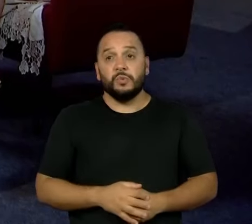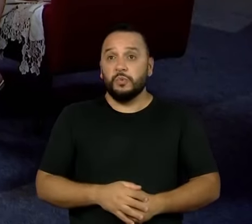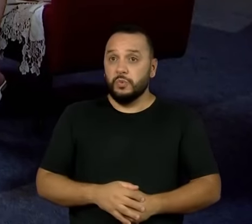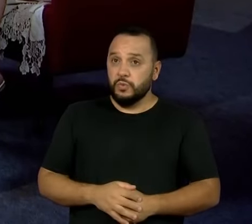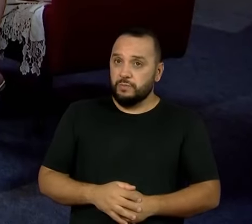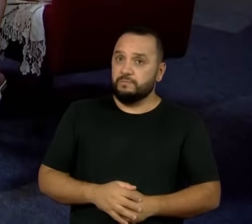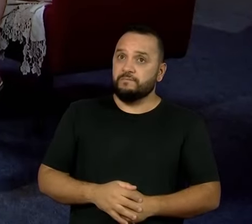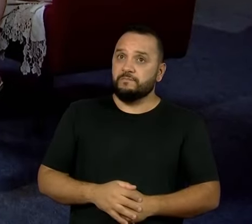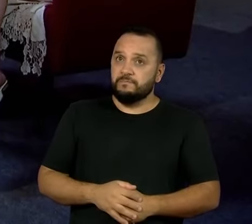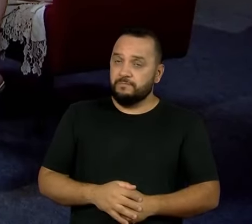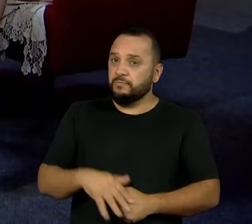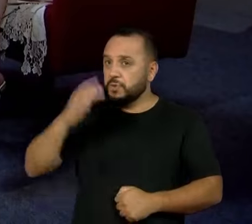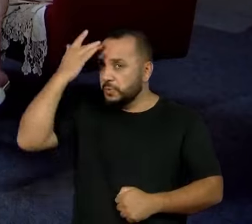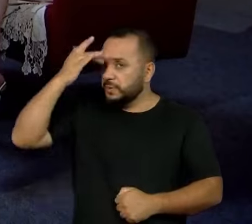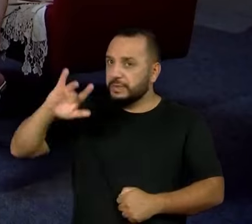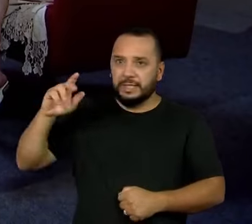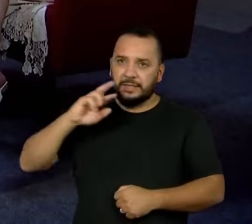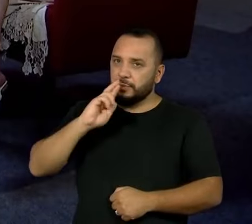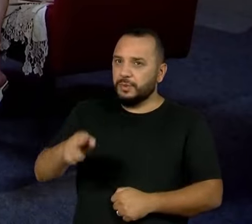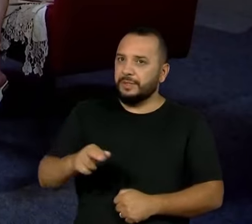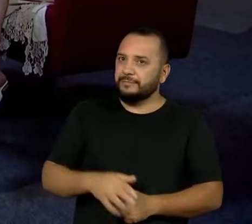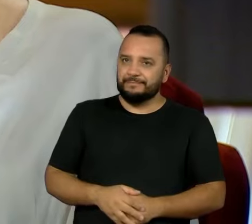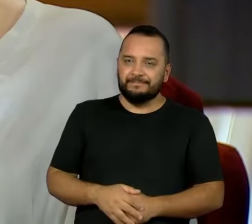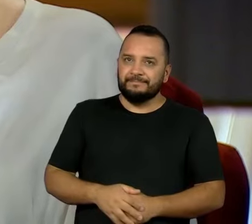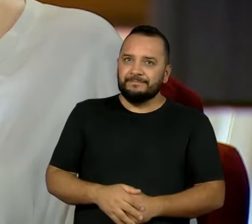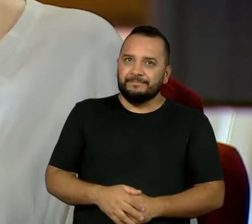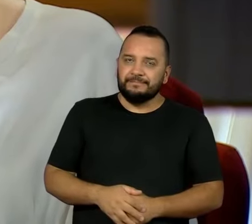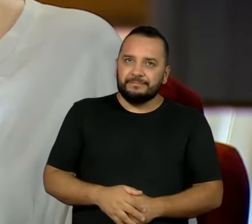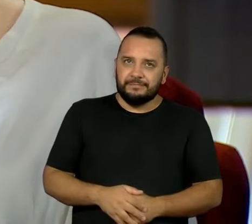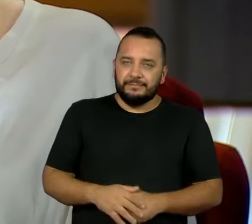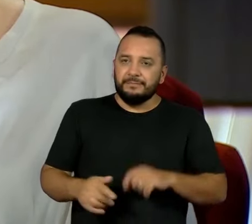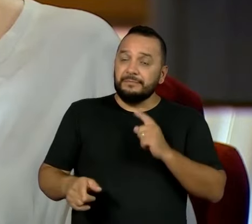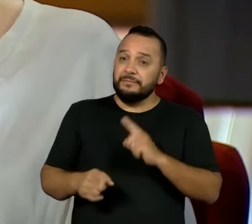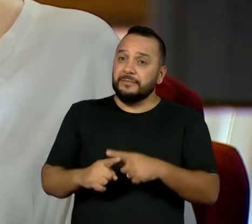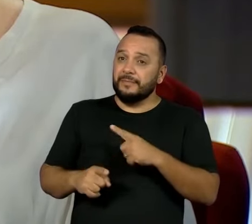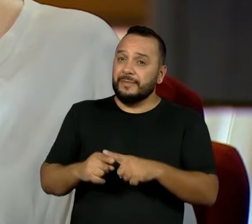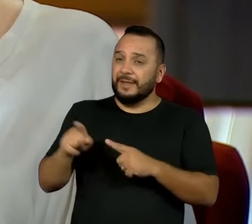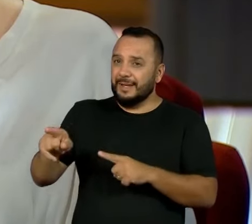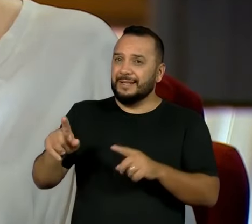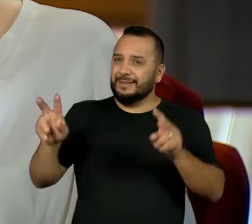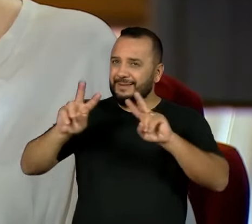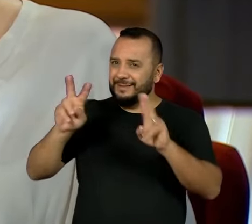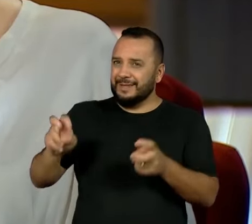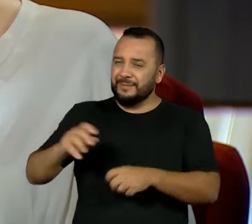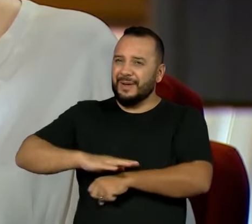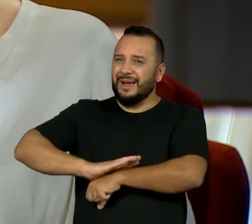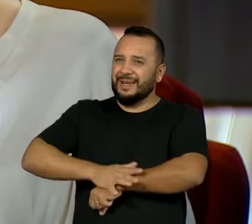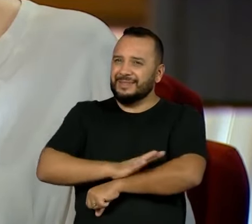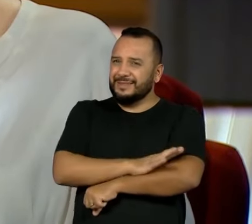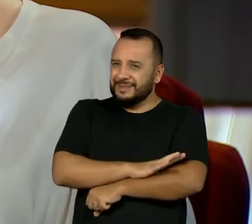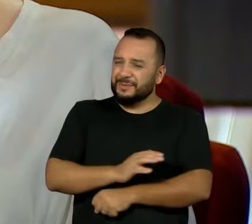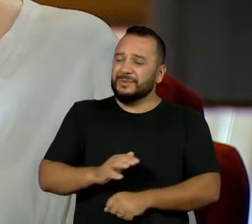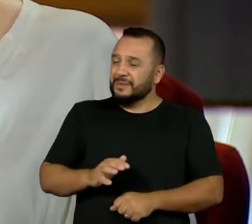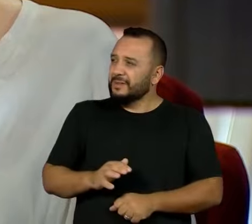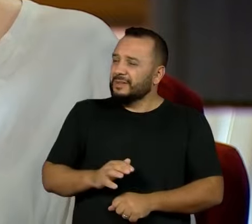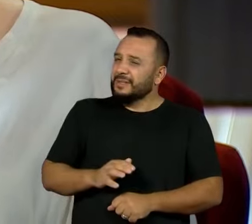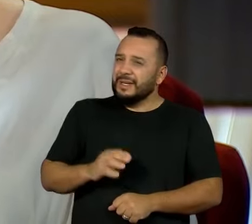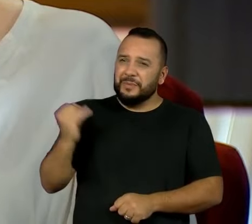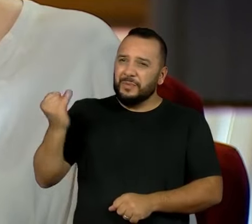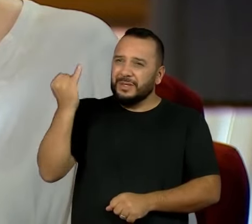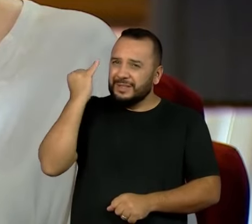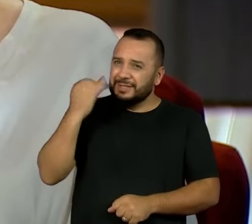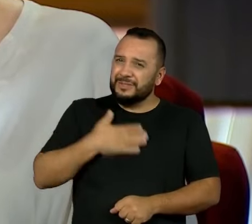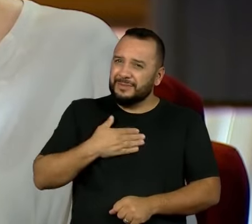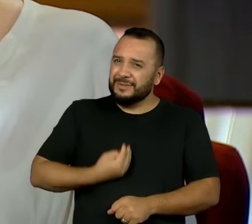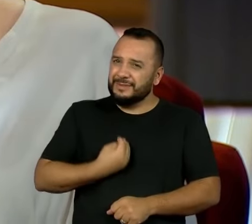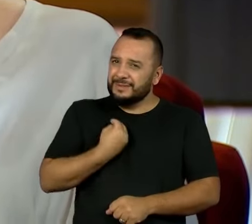Uia não sei dizer porque me esse tema me atravessa de uma determinada maneira que